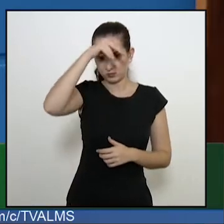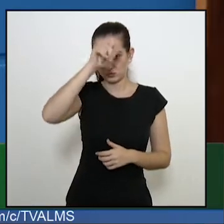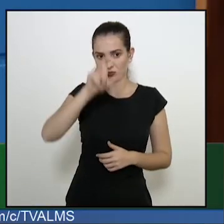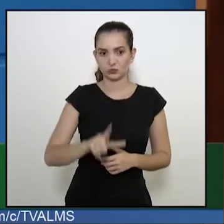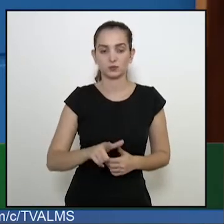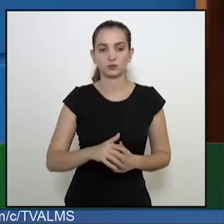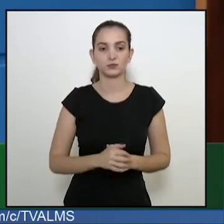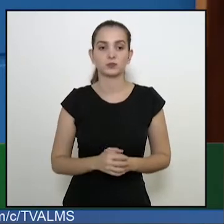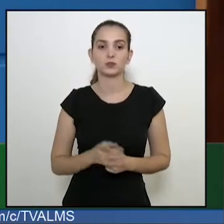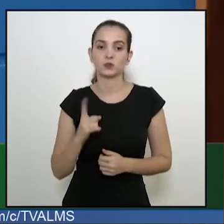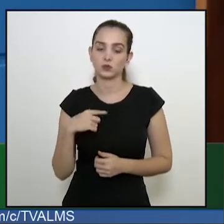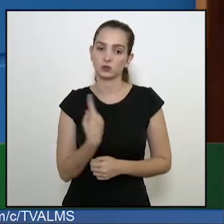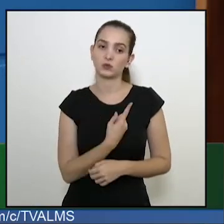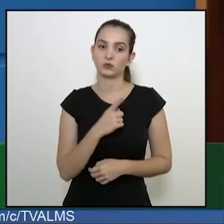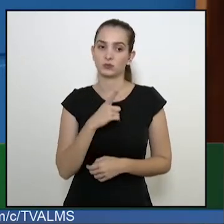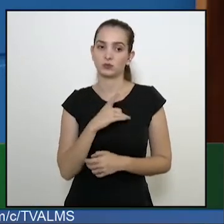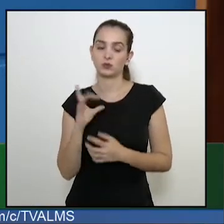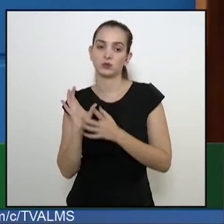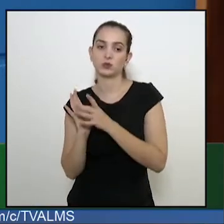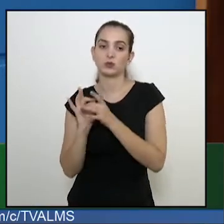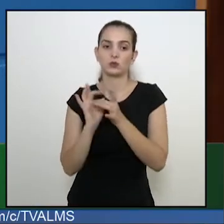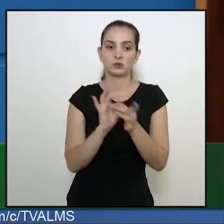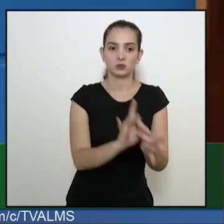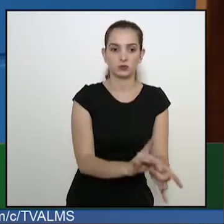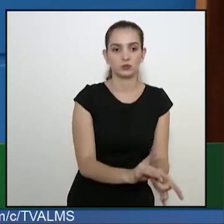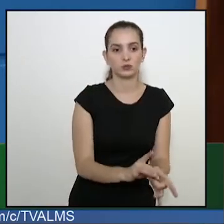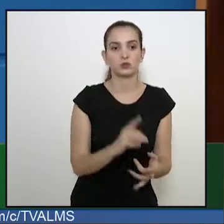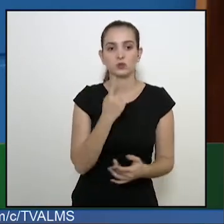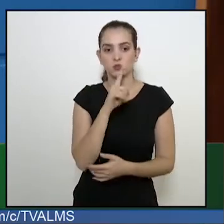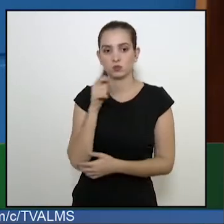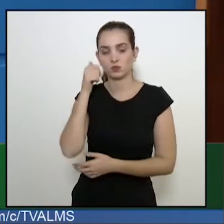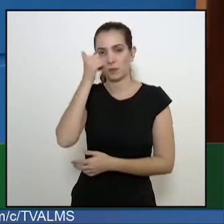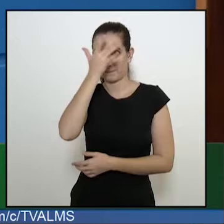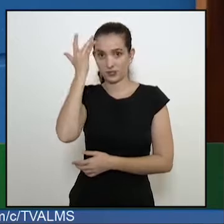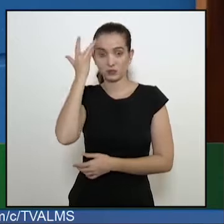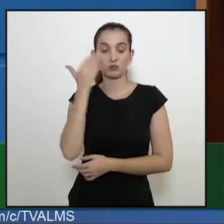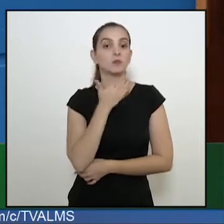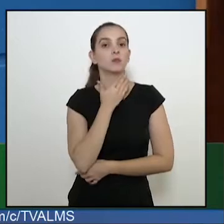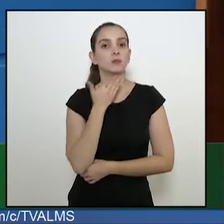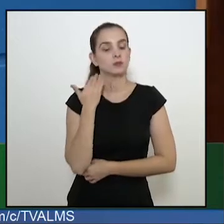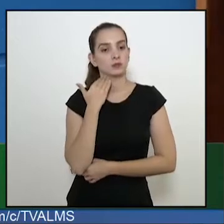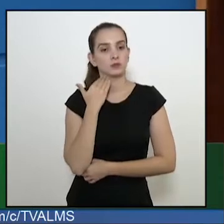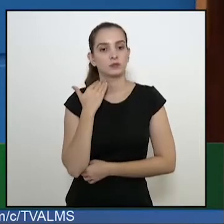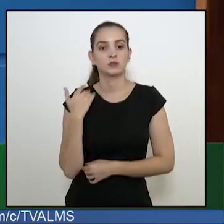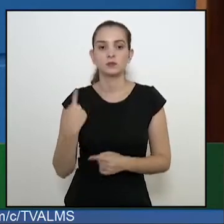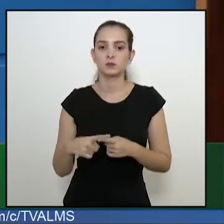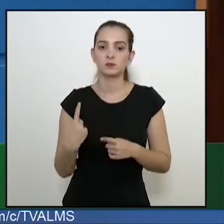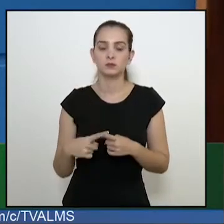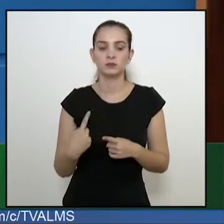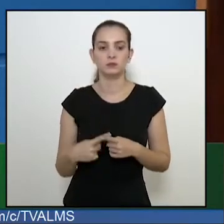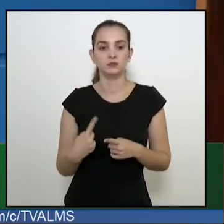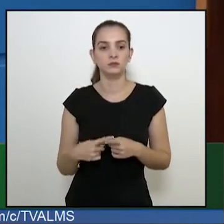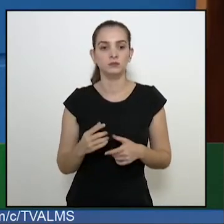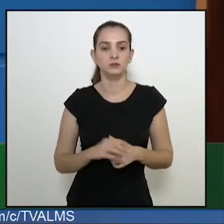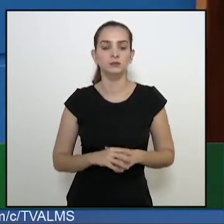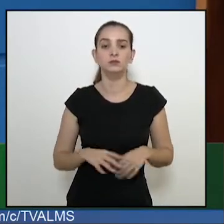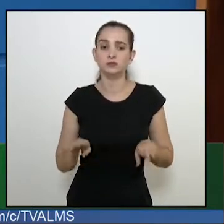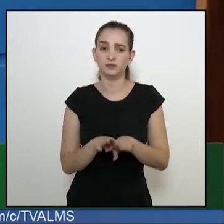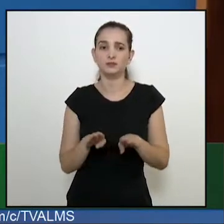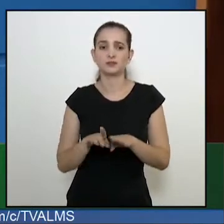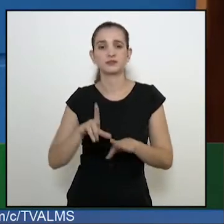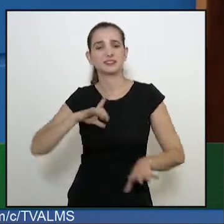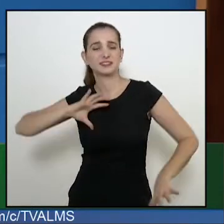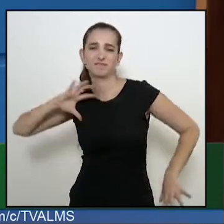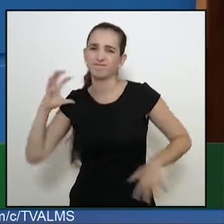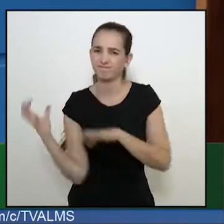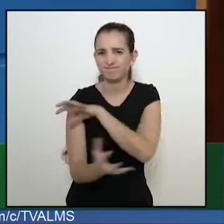Sul, que nós temos casos de uma pessoa que foi assassinada porque também se revoltou,